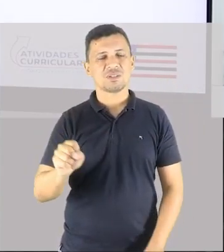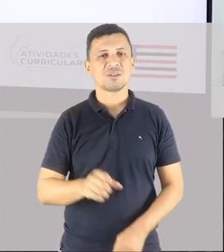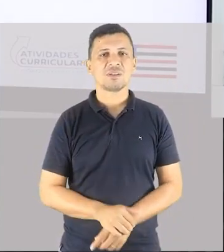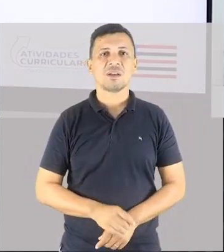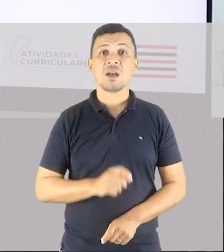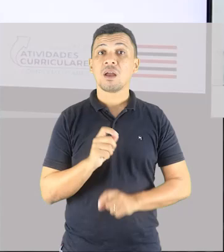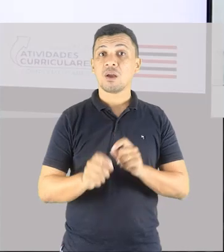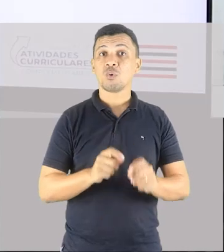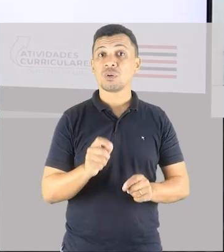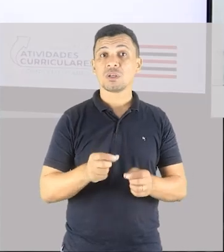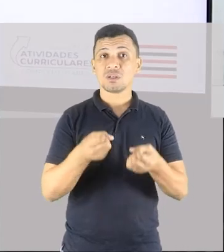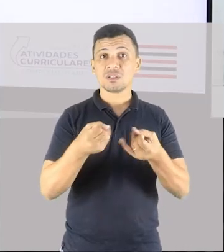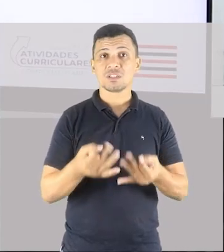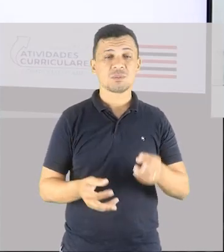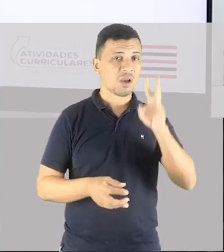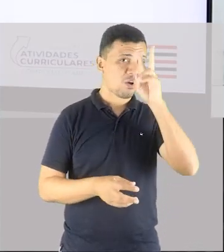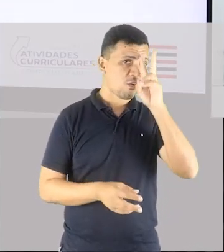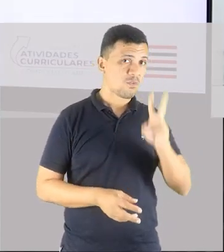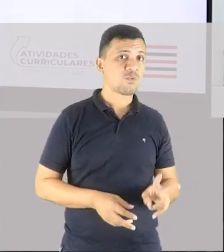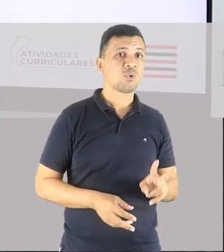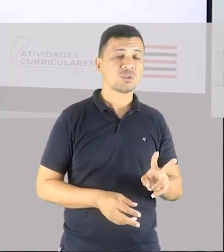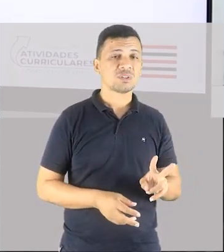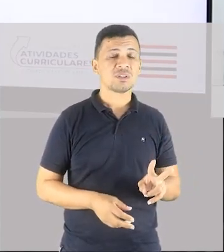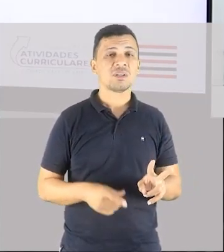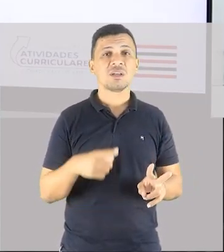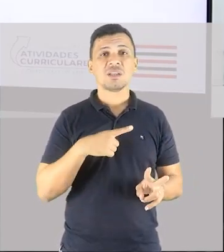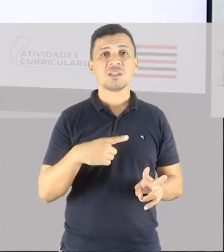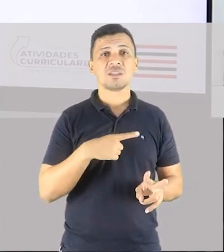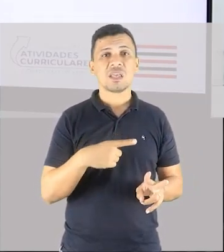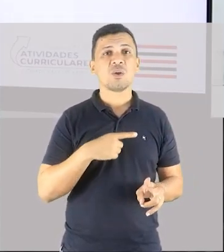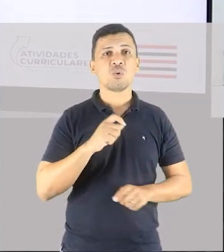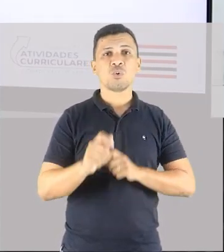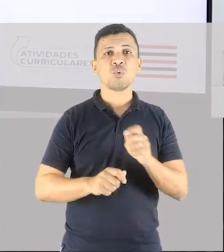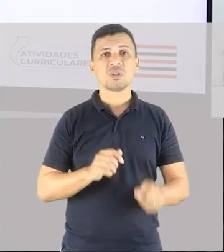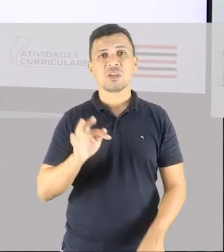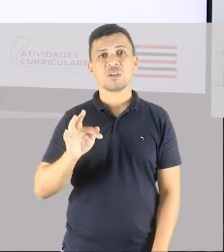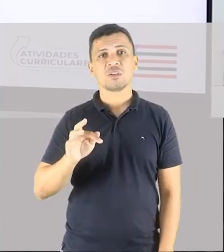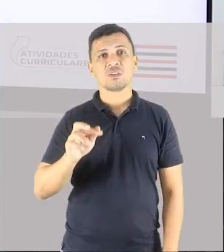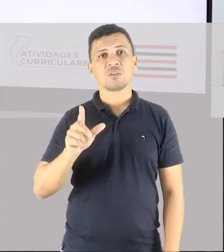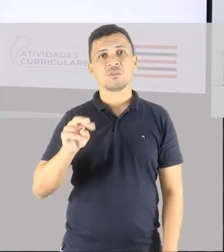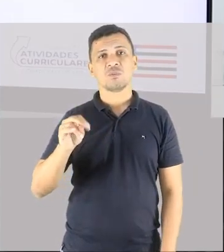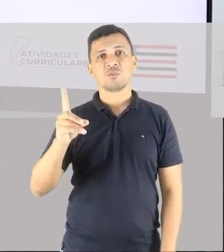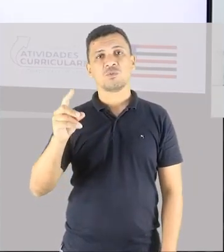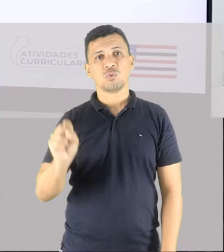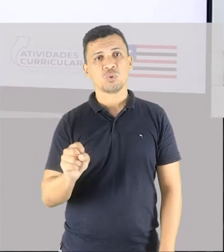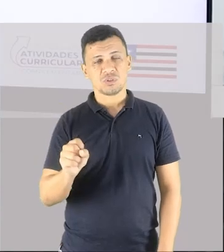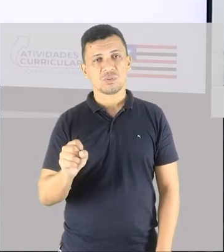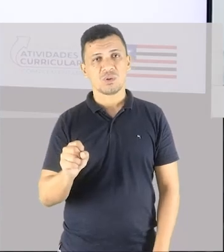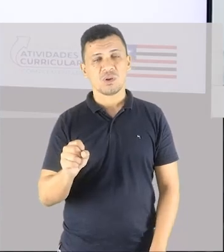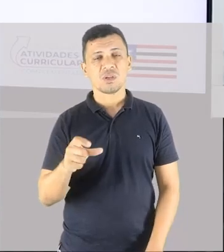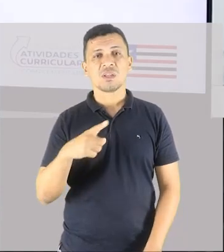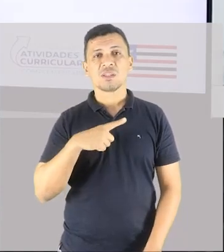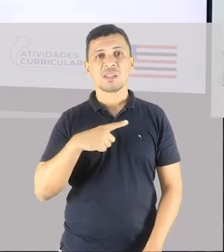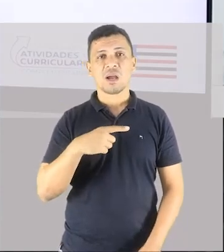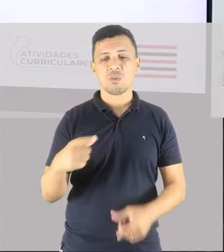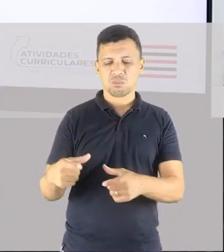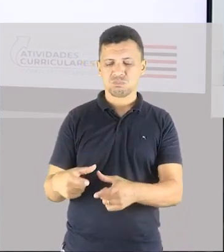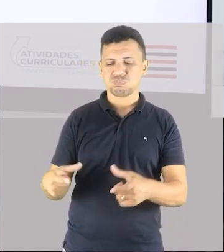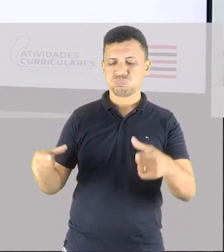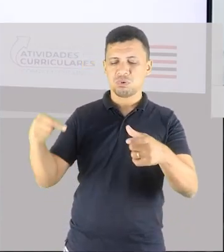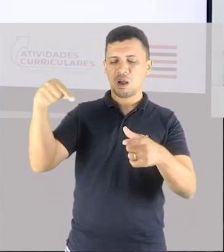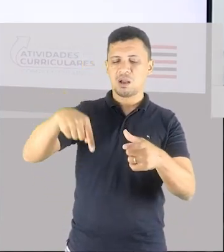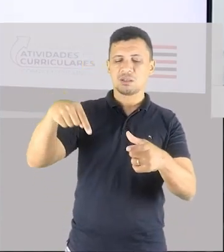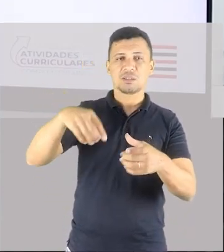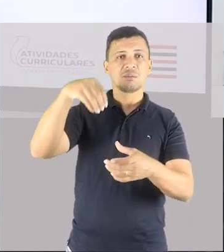uma força exercida por fluidos quando os corpos estão mergulhados